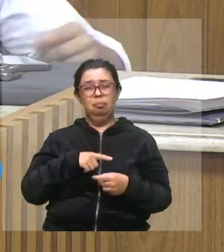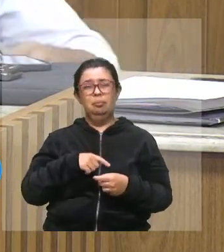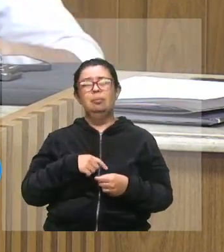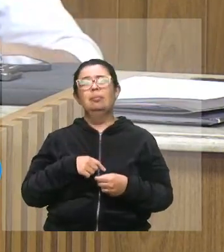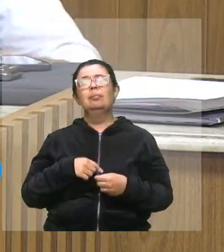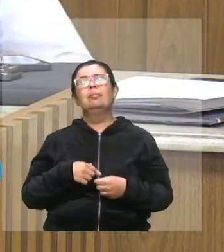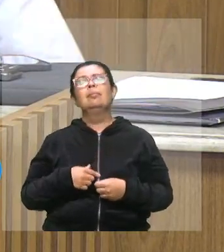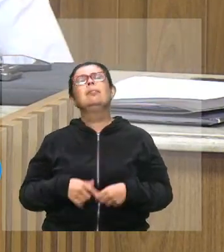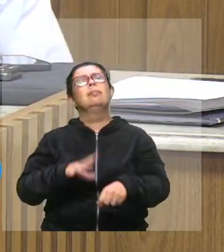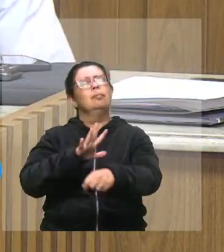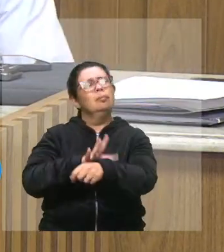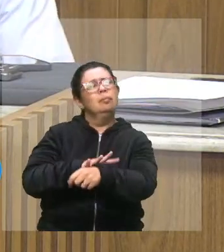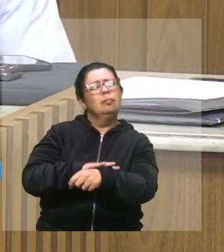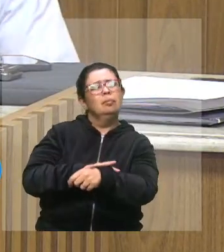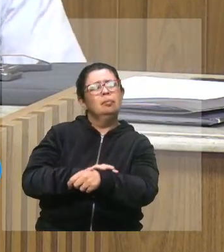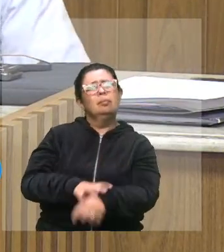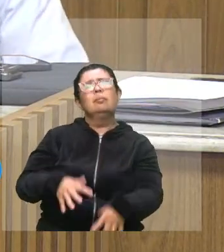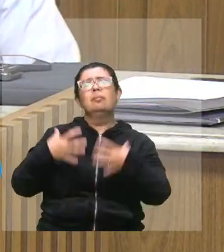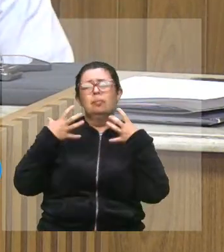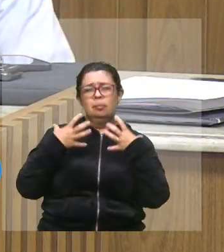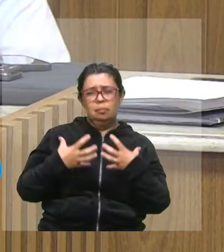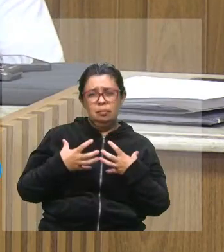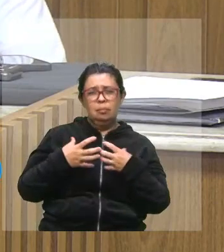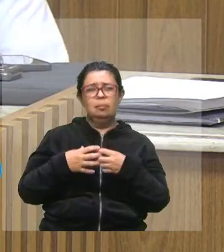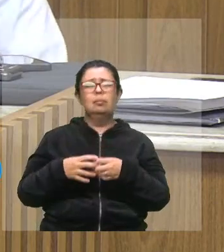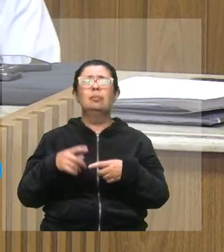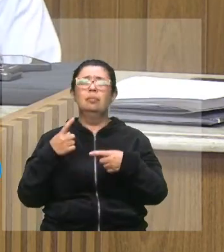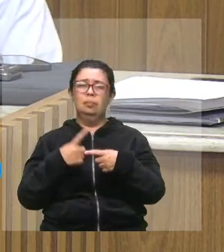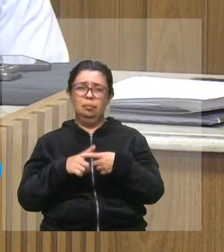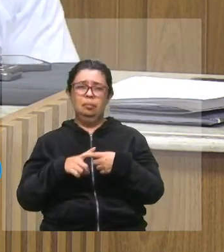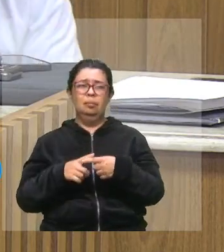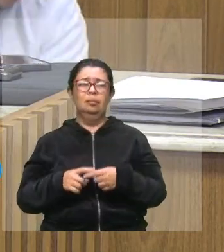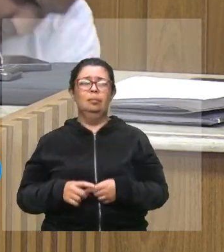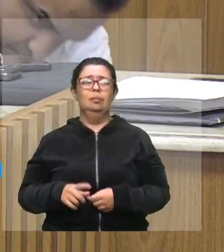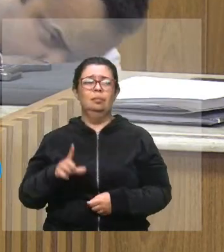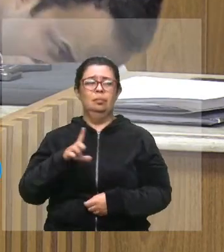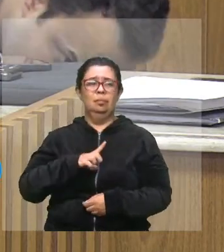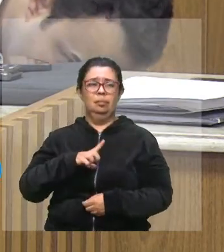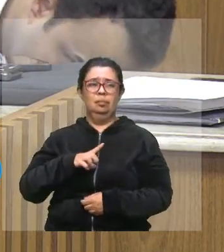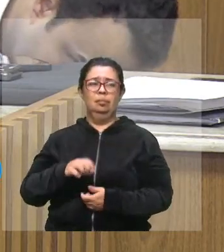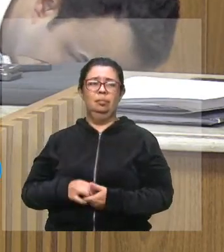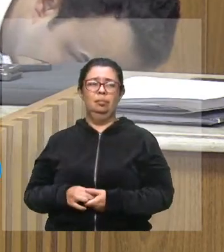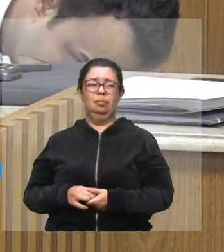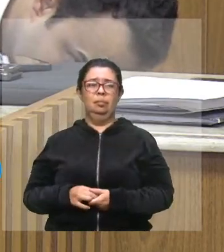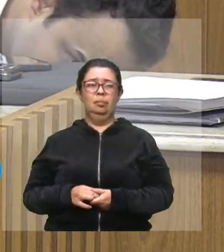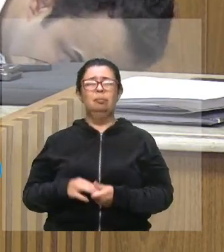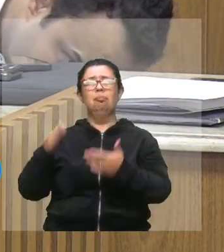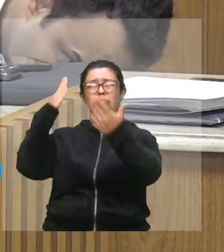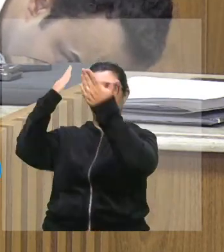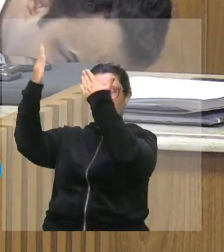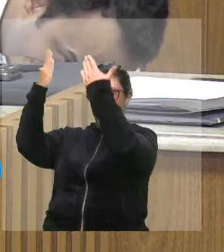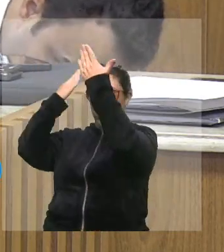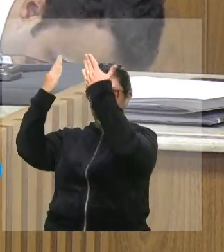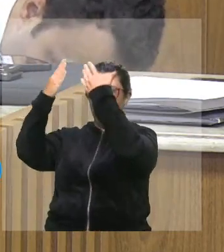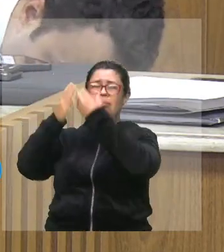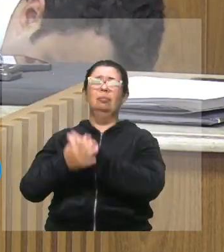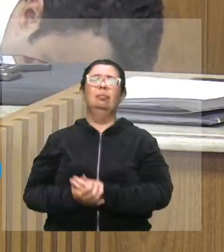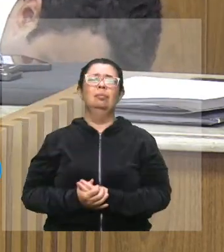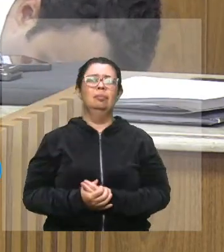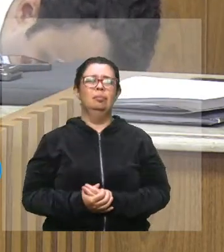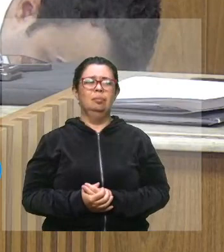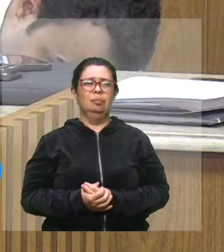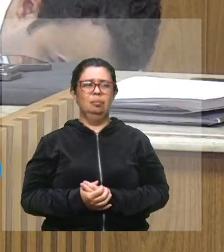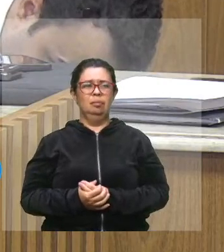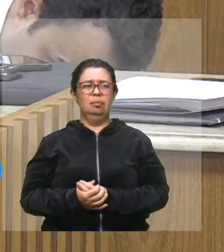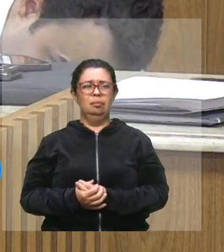que você está passando, você tem a questão psicológica. E,